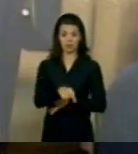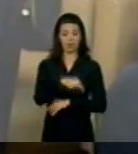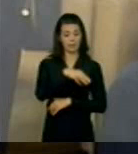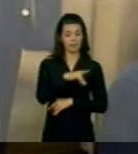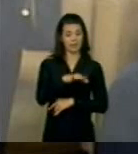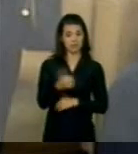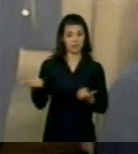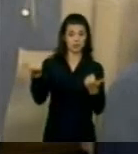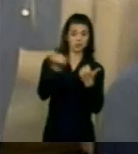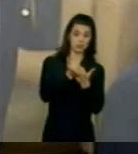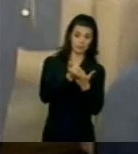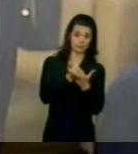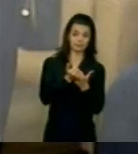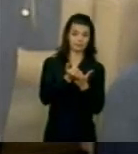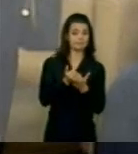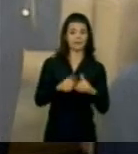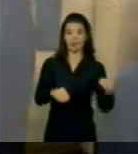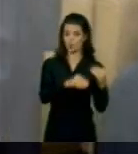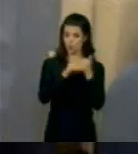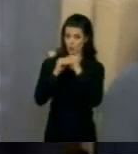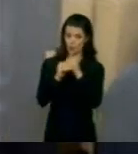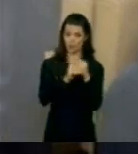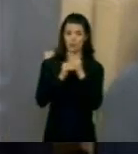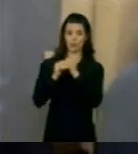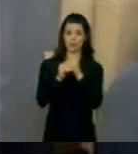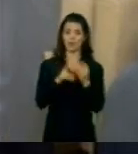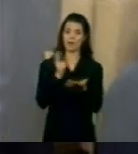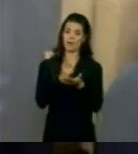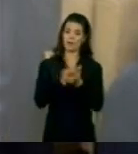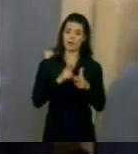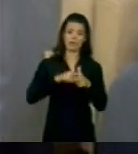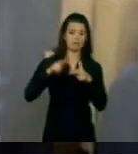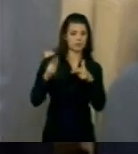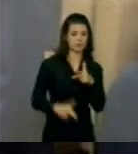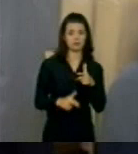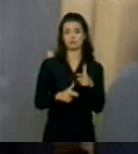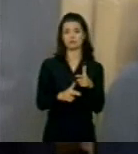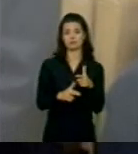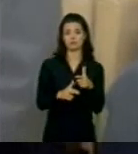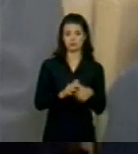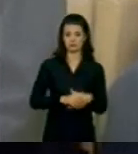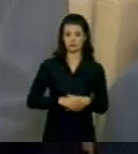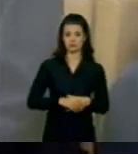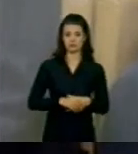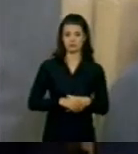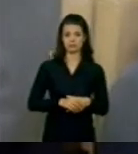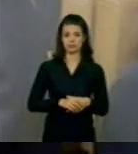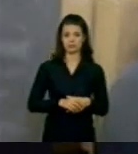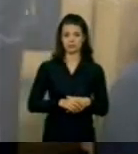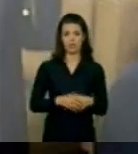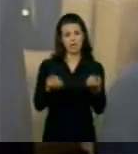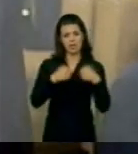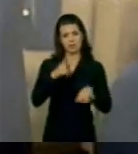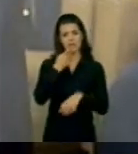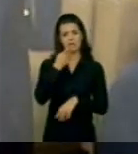cautelar os mesmos pressupostos e a mesma consequência para a sua manutenção. Não há que se falar aqui no